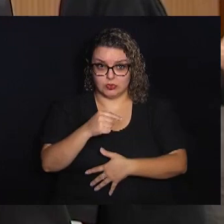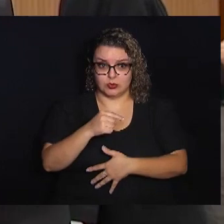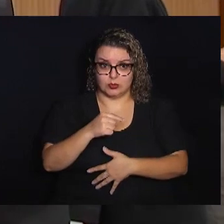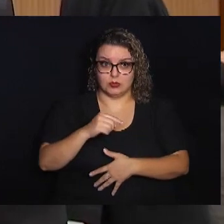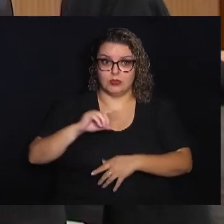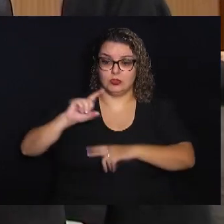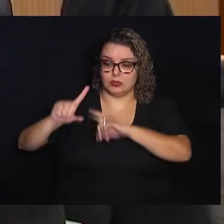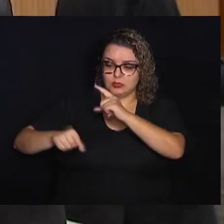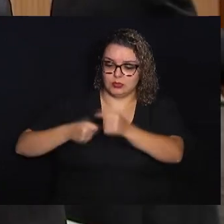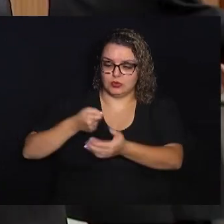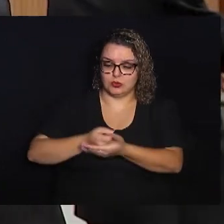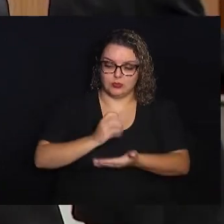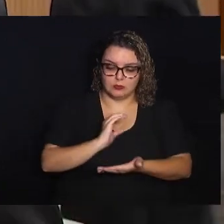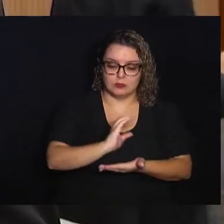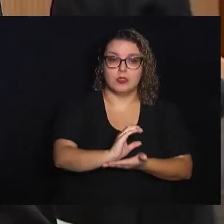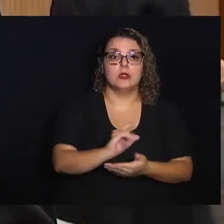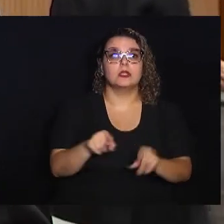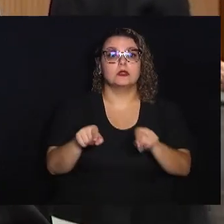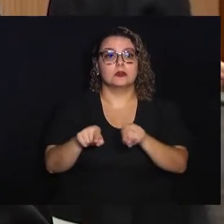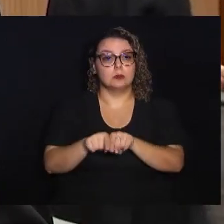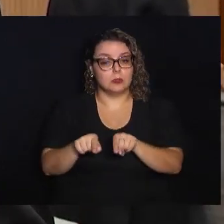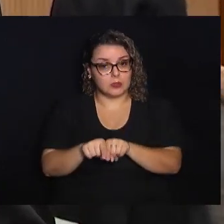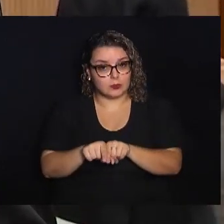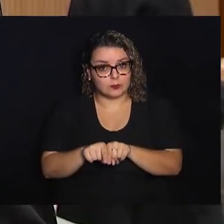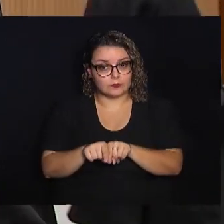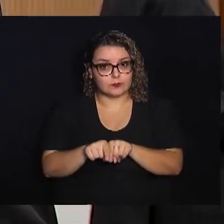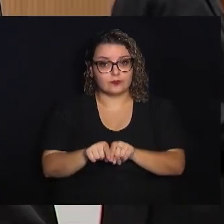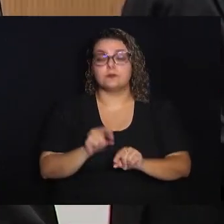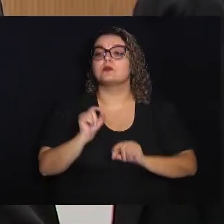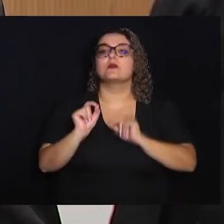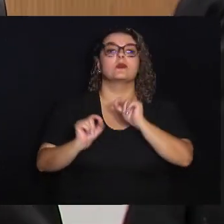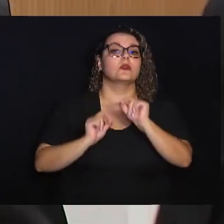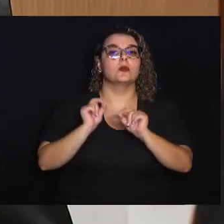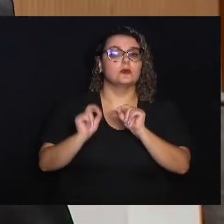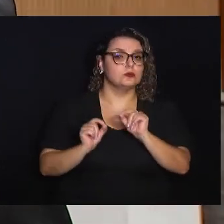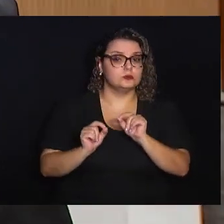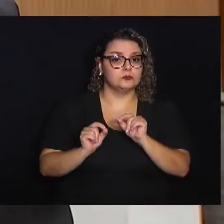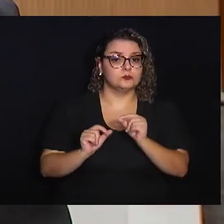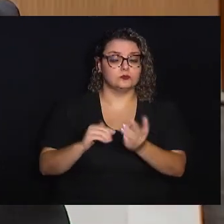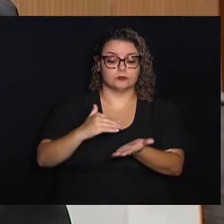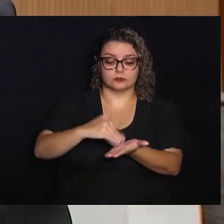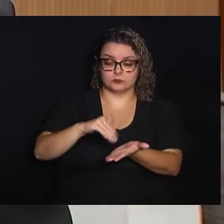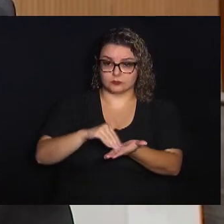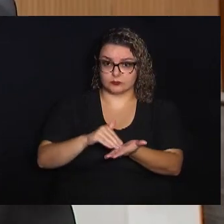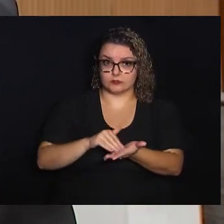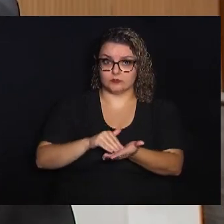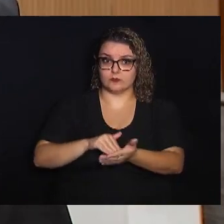emenda parlamentar, inclusive, para que a Secretaria de Assistência Social